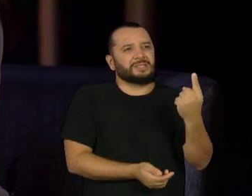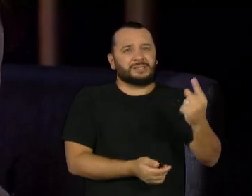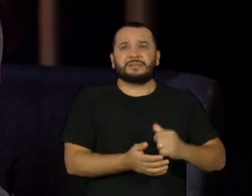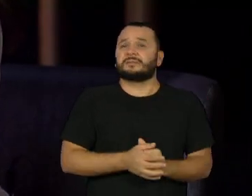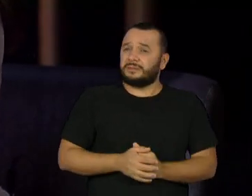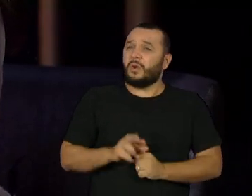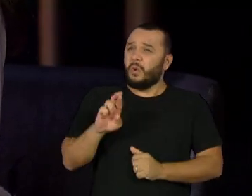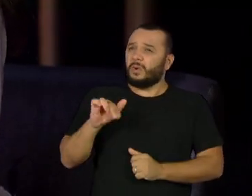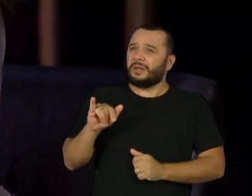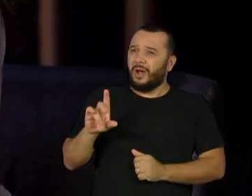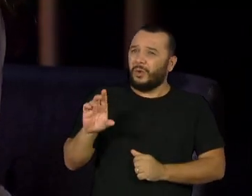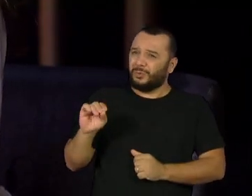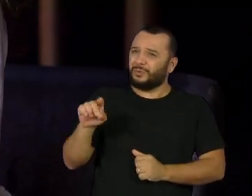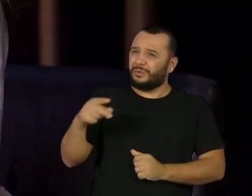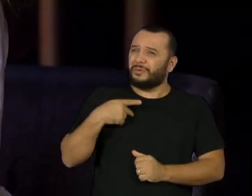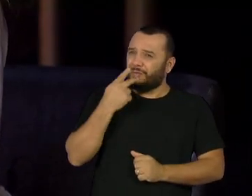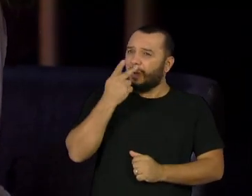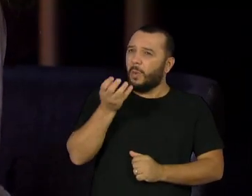ponto bom, assim,